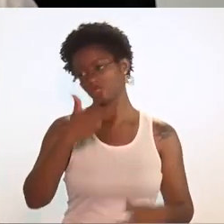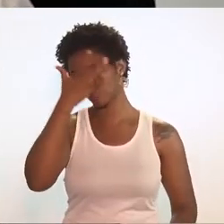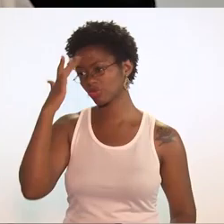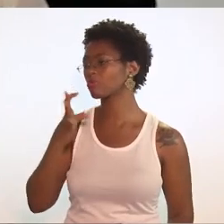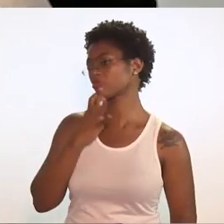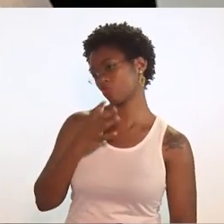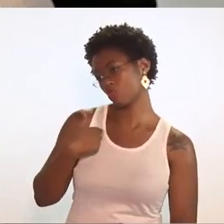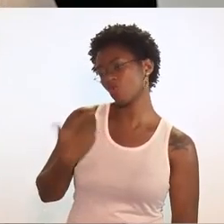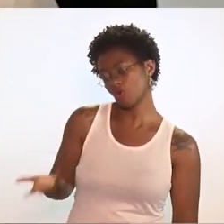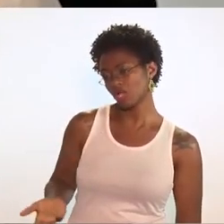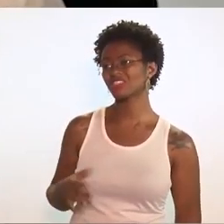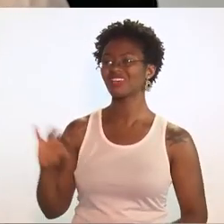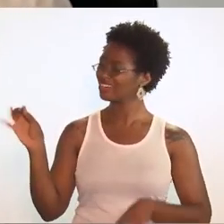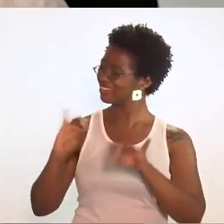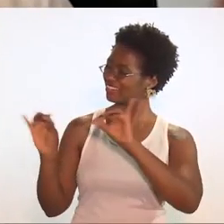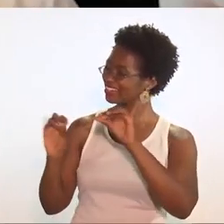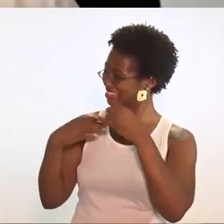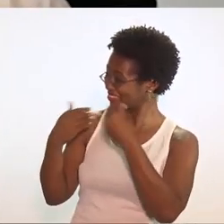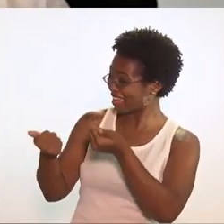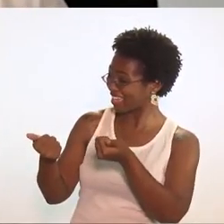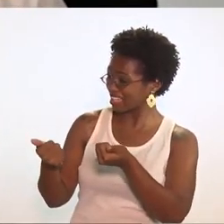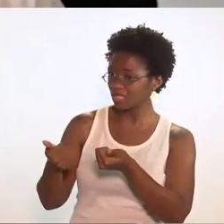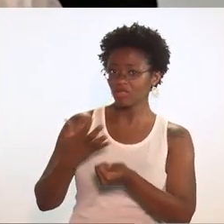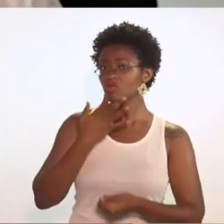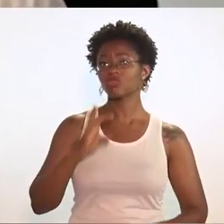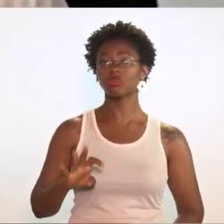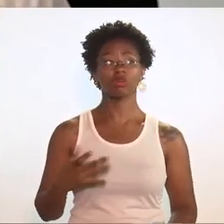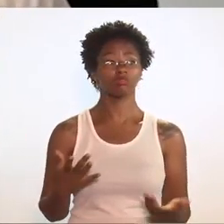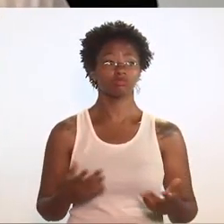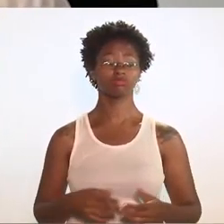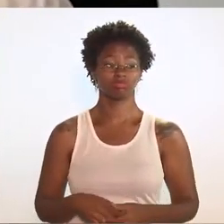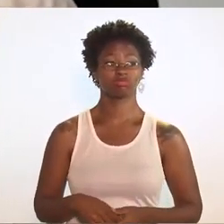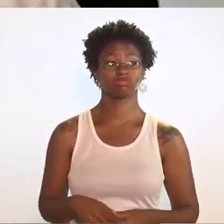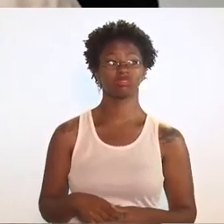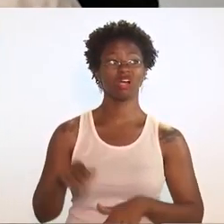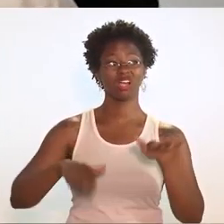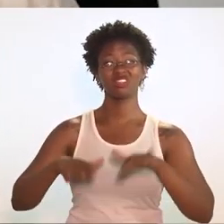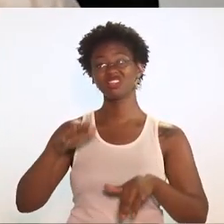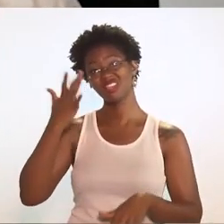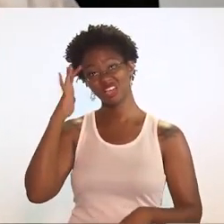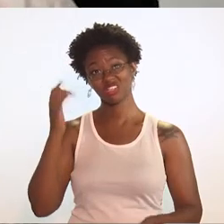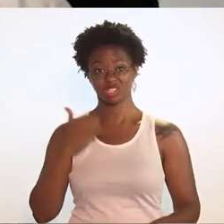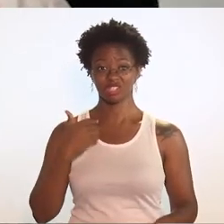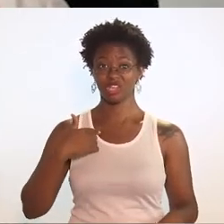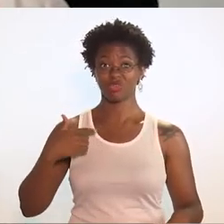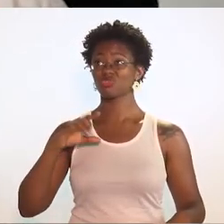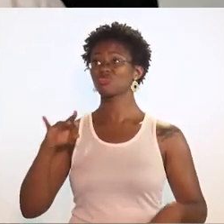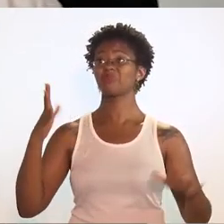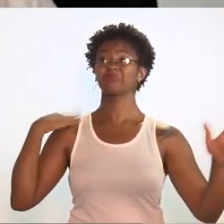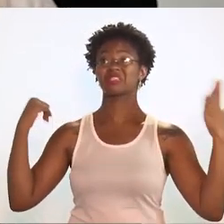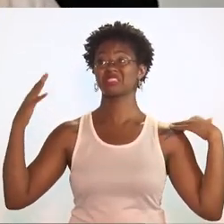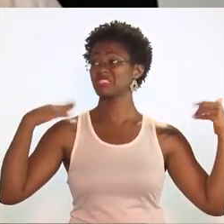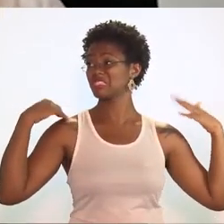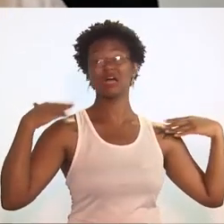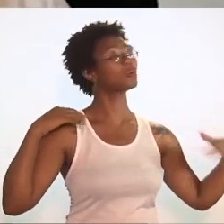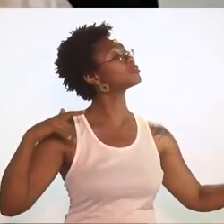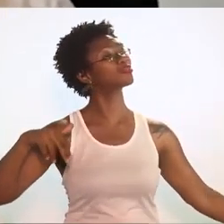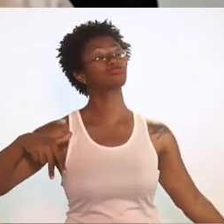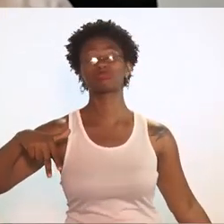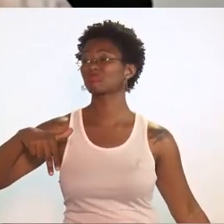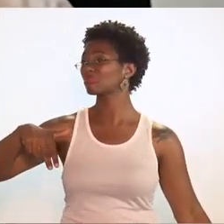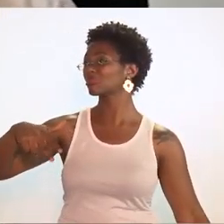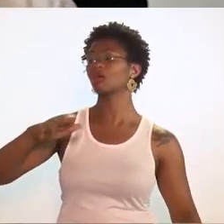um espanto. Eu falo assim: no Pelourinho é o lugar mais seguro que tem em Salvador. Eu me sinto em casa. Eu